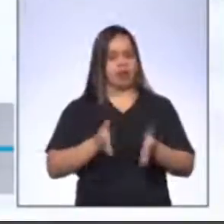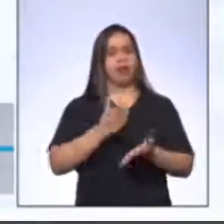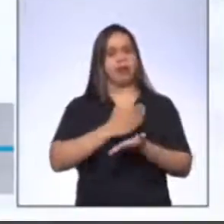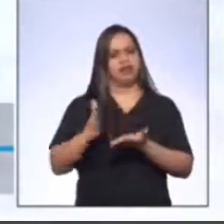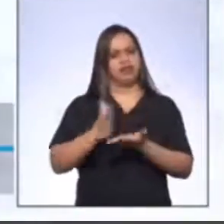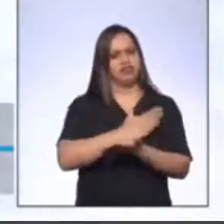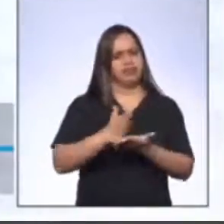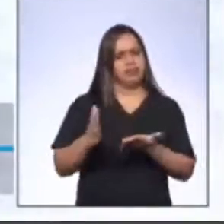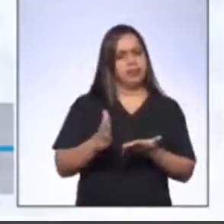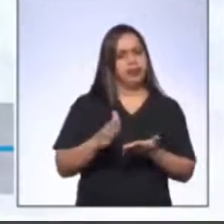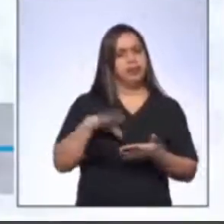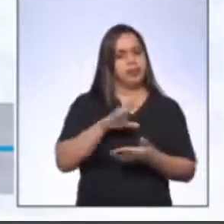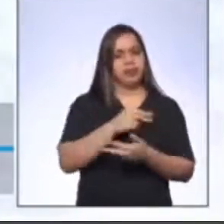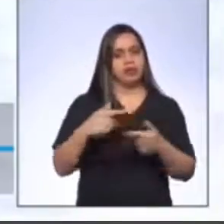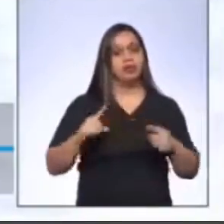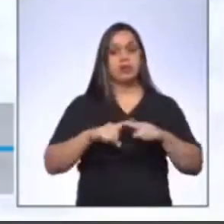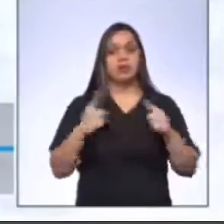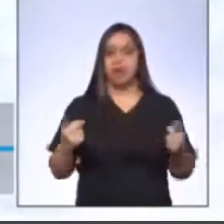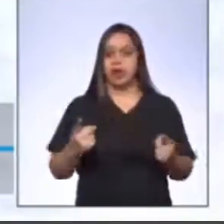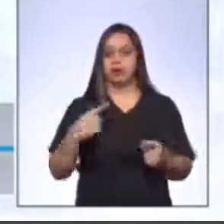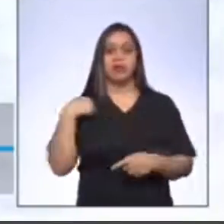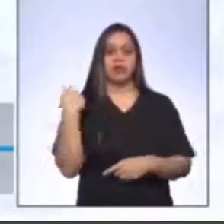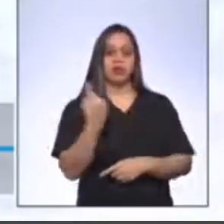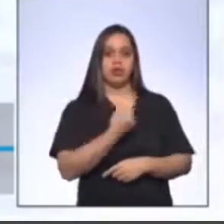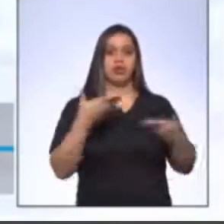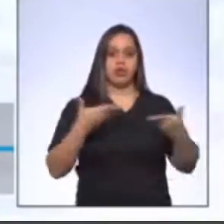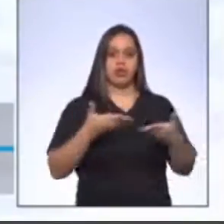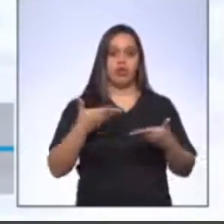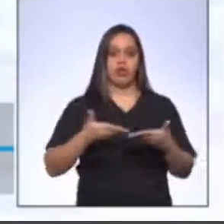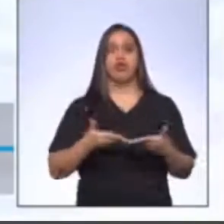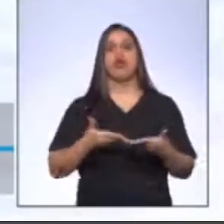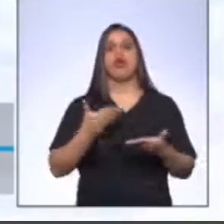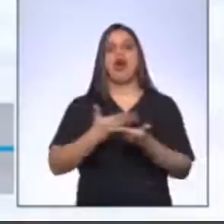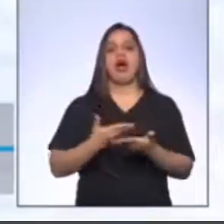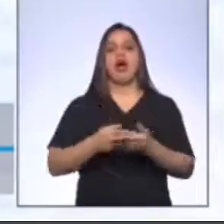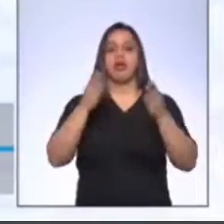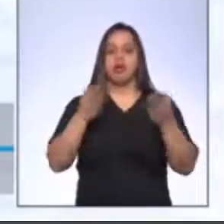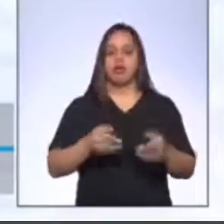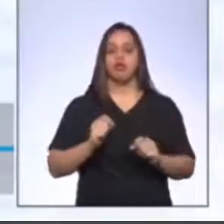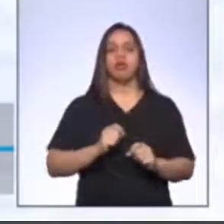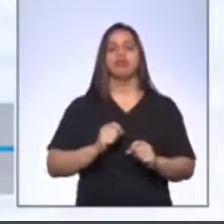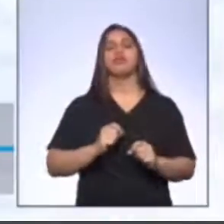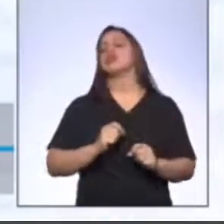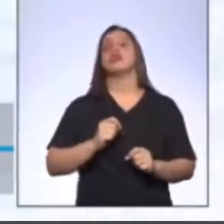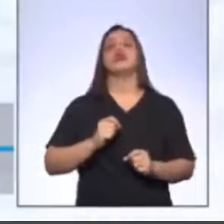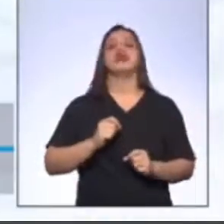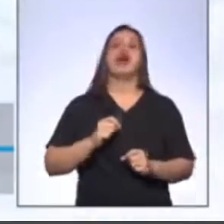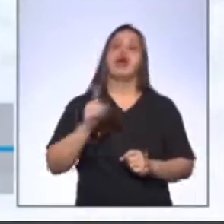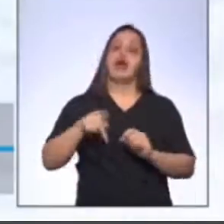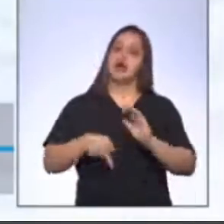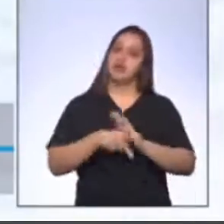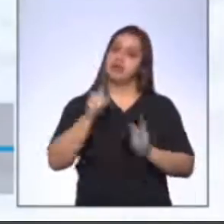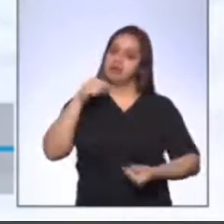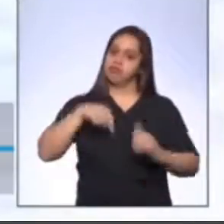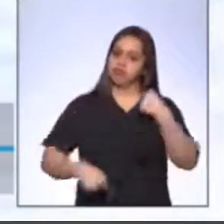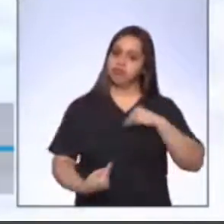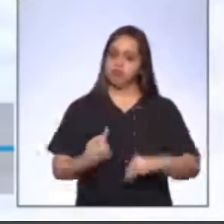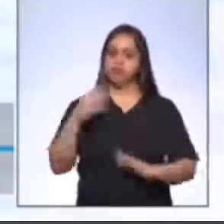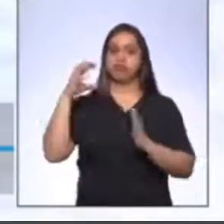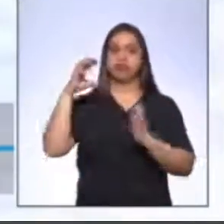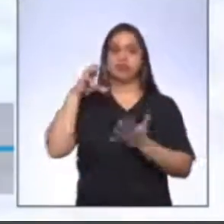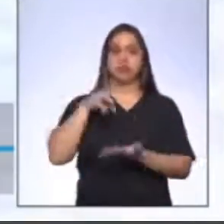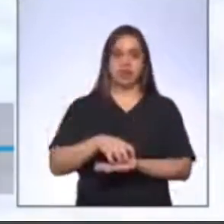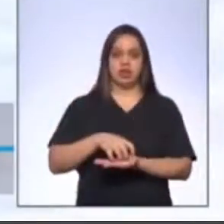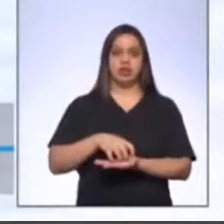em mais coisas mas para o nosso nível aqui a gente nem de sistema nervoso central sistema nervoso periférico e o sistema